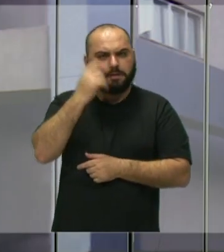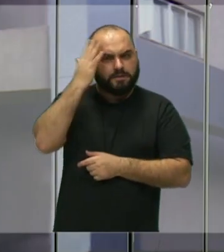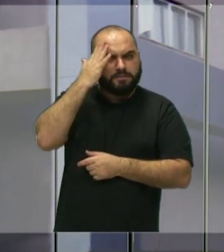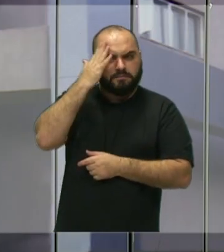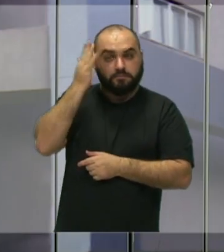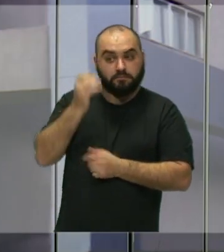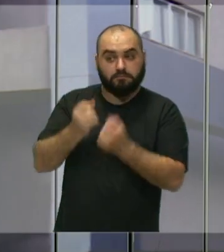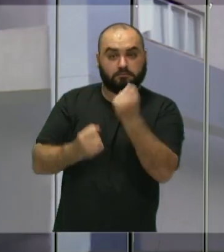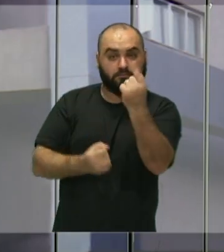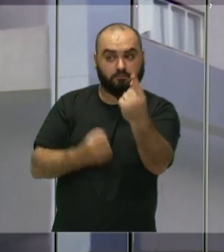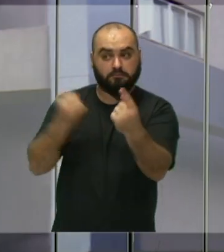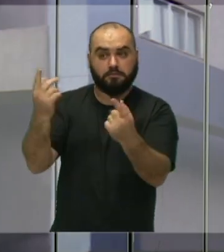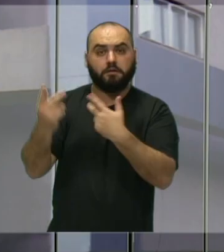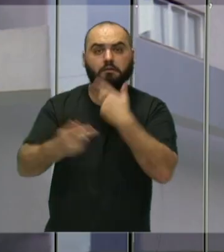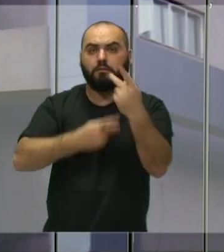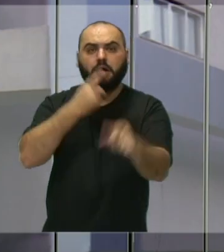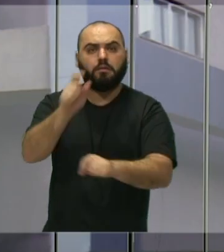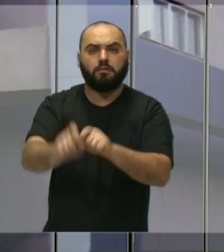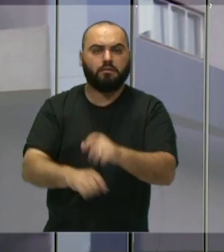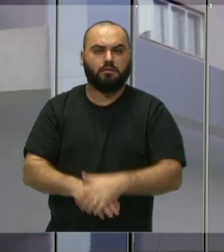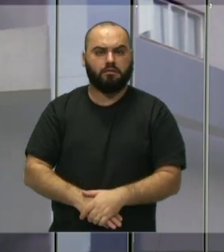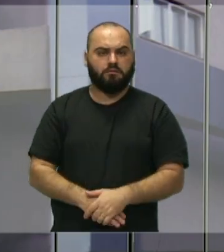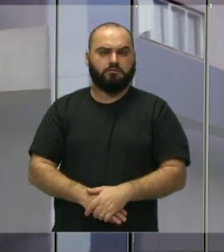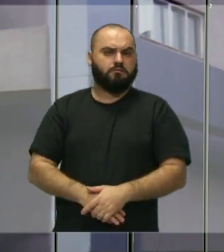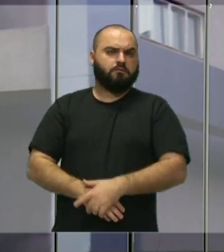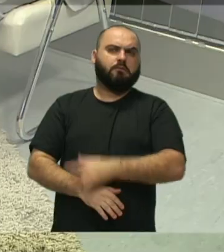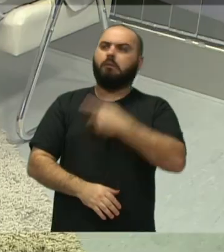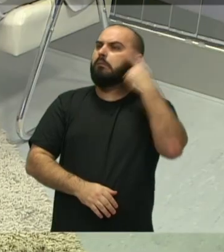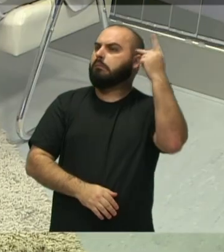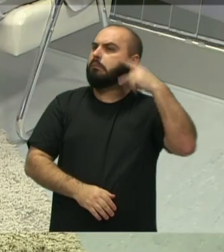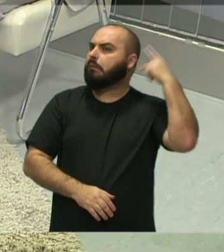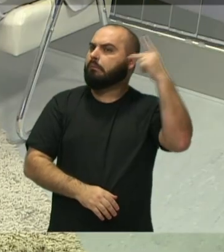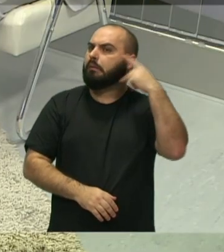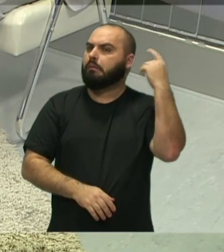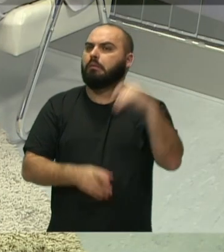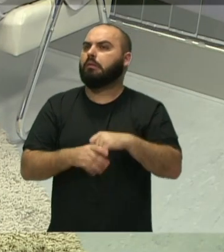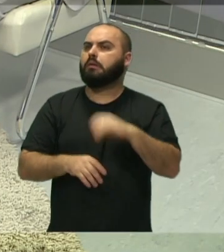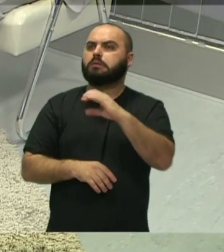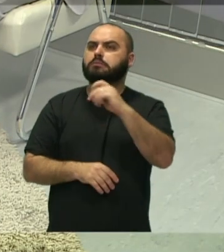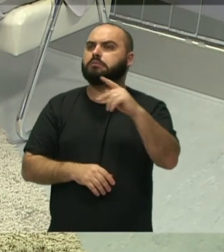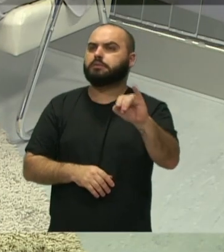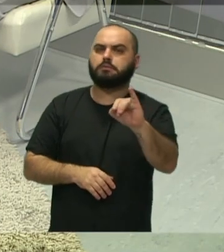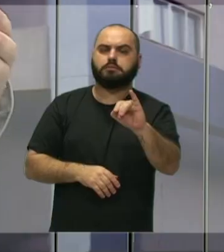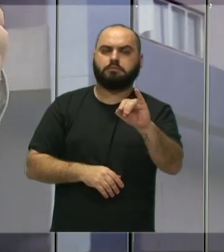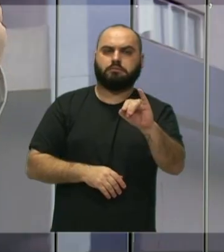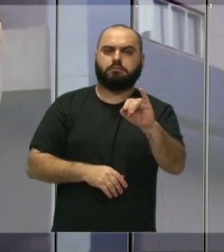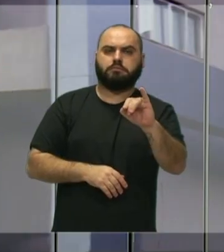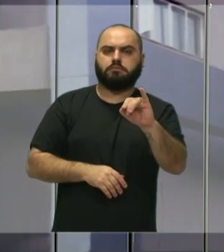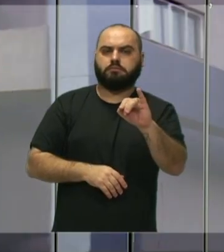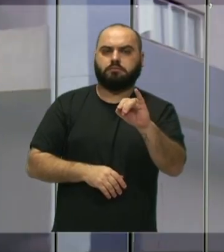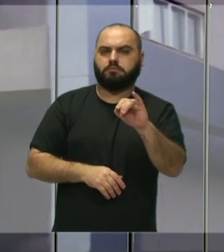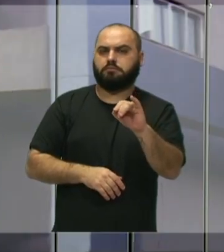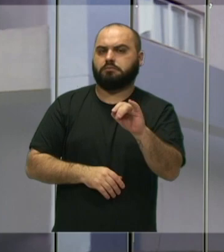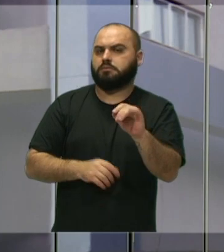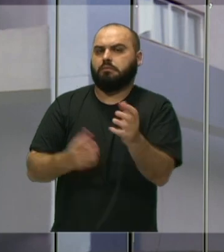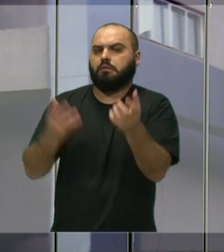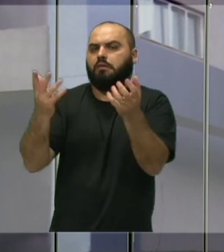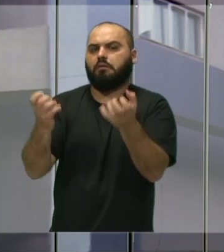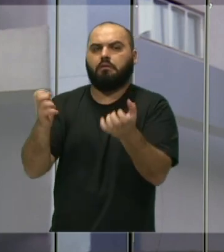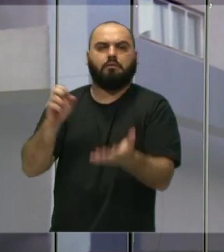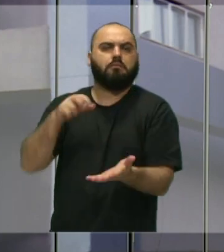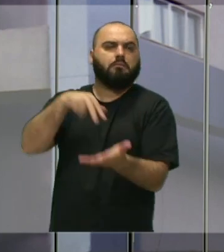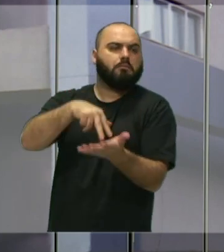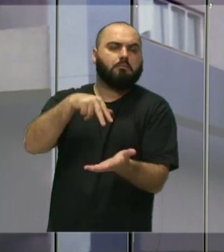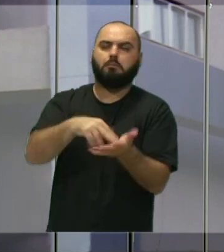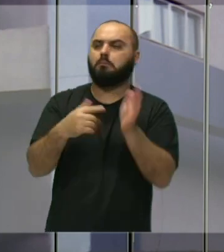do que alguns querem dizer, ninguém está fazendo politicagem na CPI. Ninguém está querendo fazer palanque